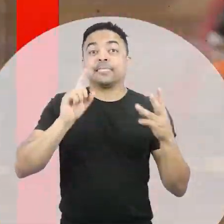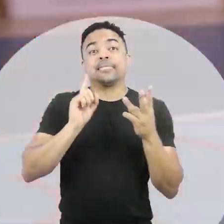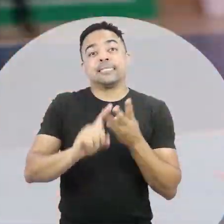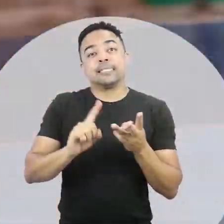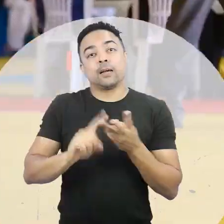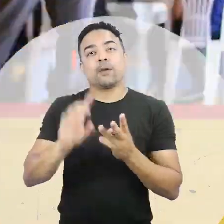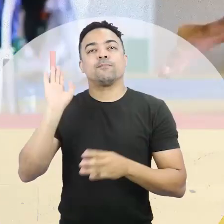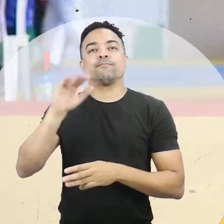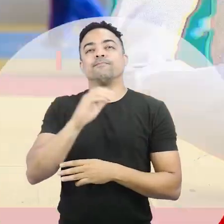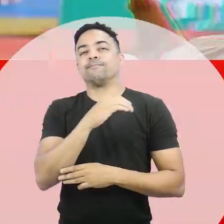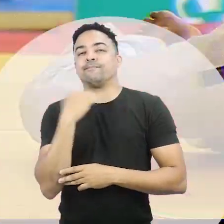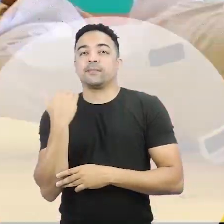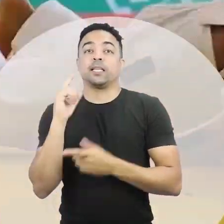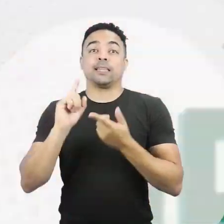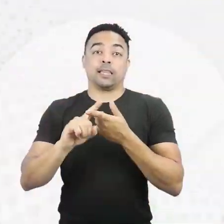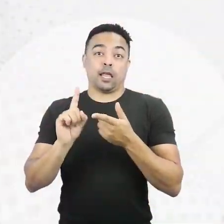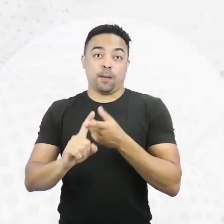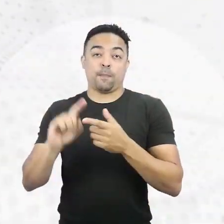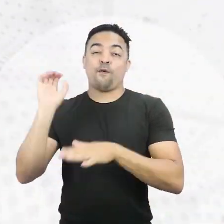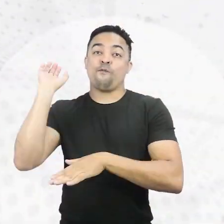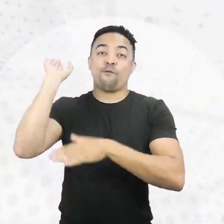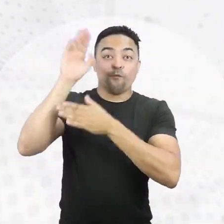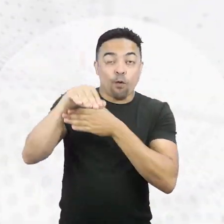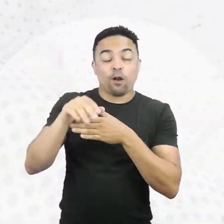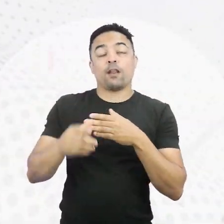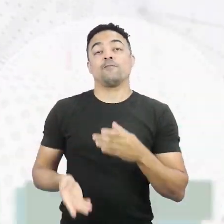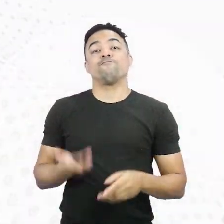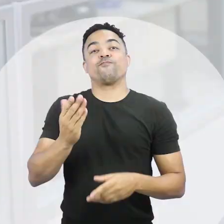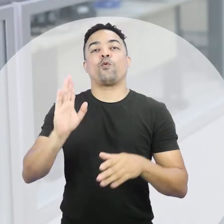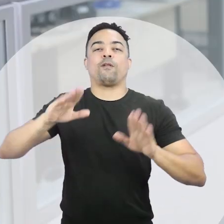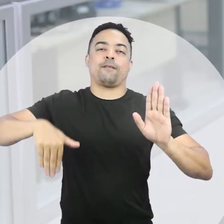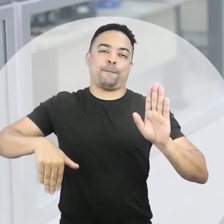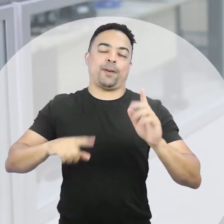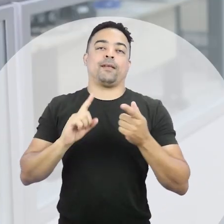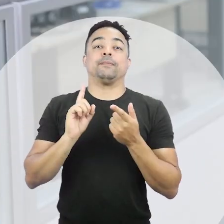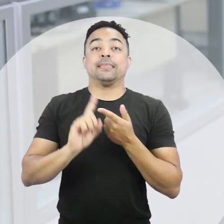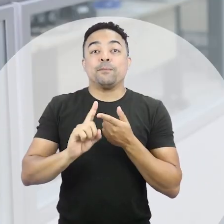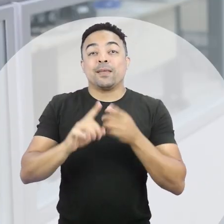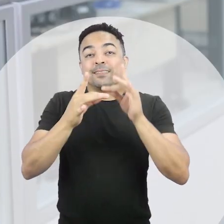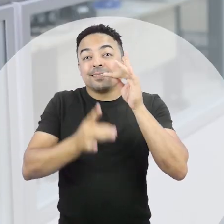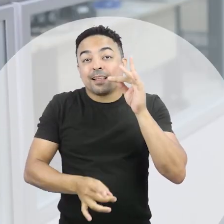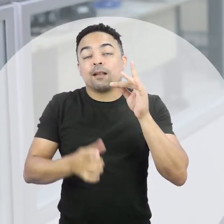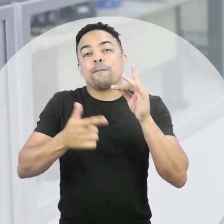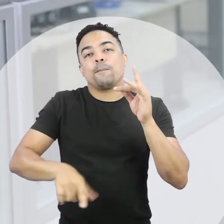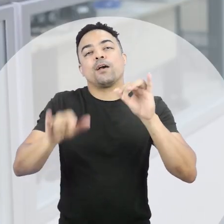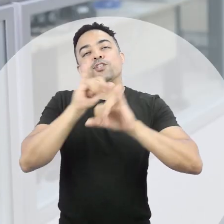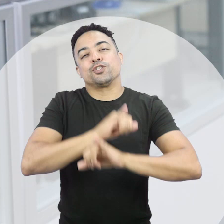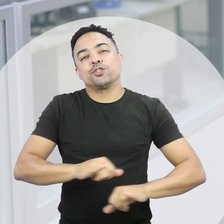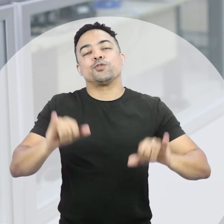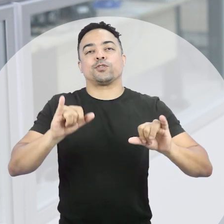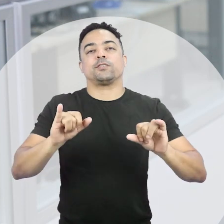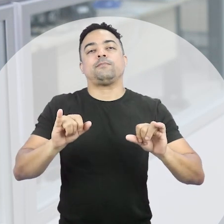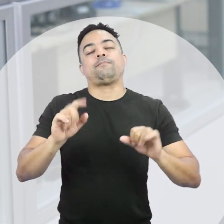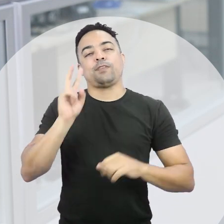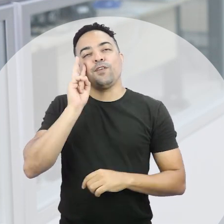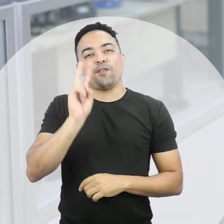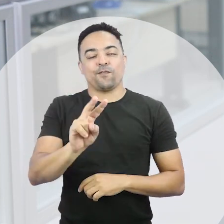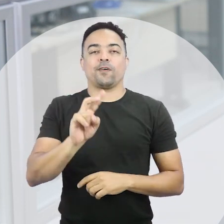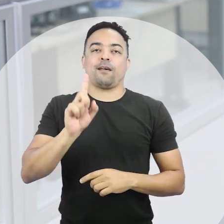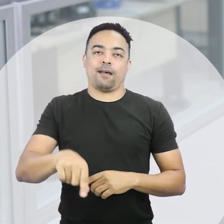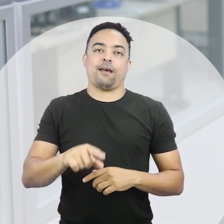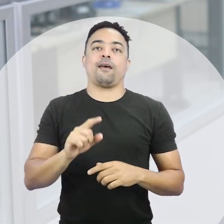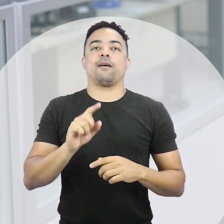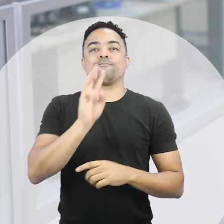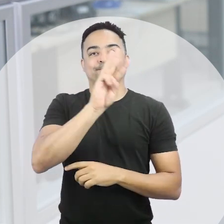handball voleibol e também vôlei de praia vai ser bom demais hein os detalhes destas e de outras notícias você confere